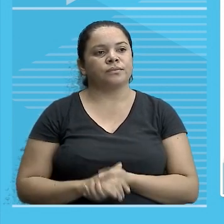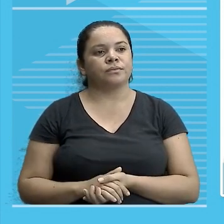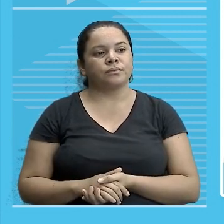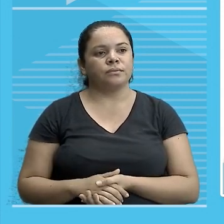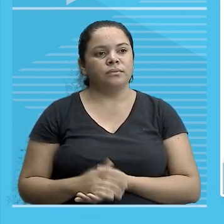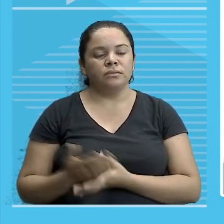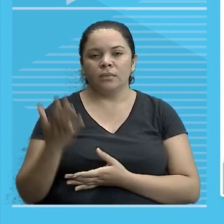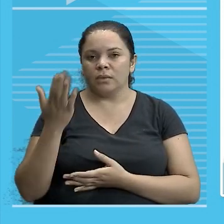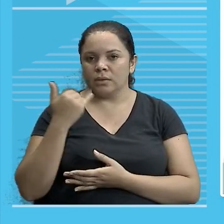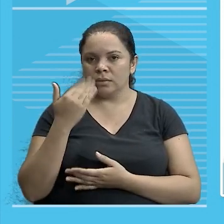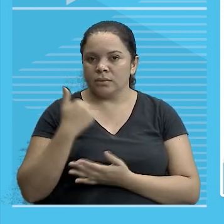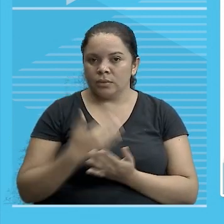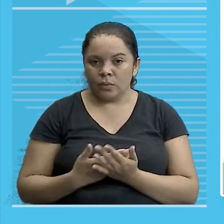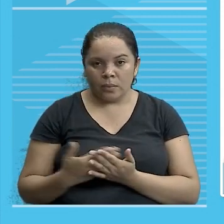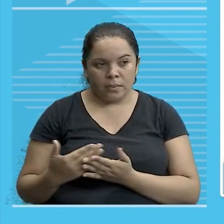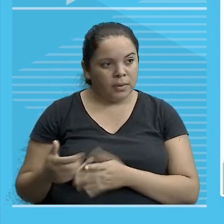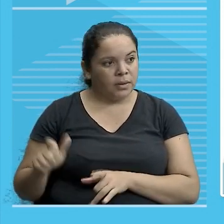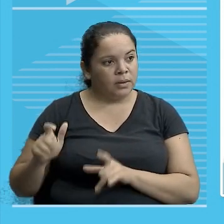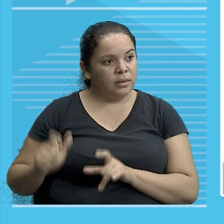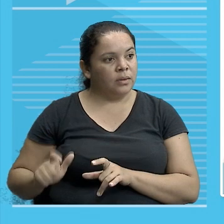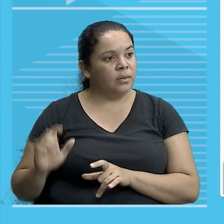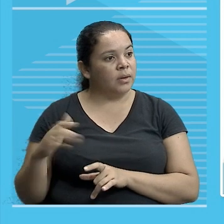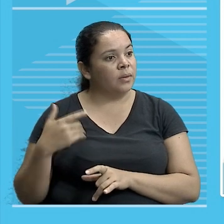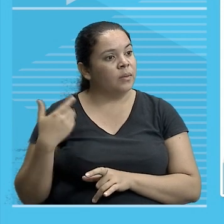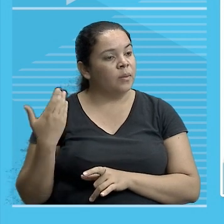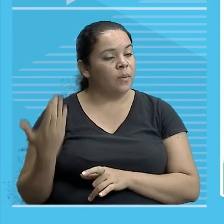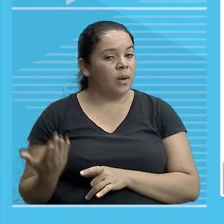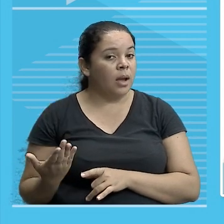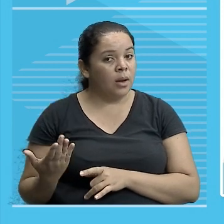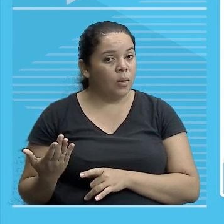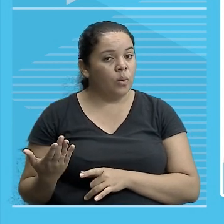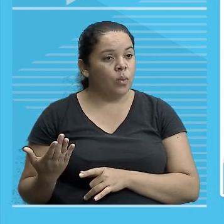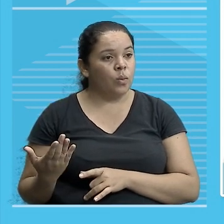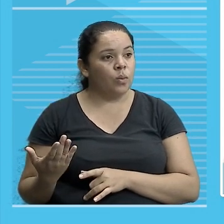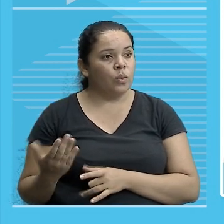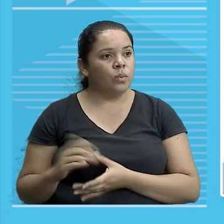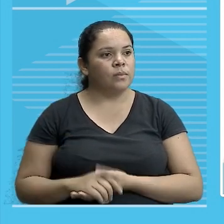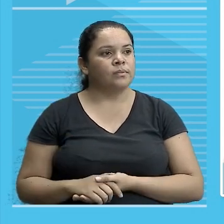tal alimento inicia na ou no... Hã?